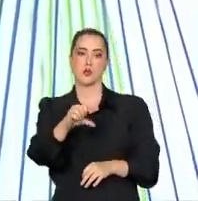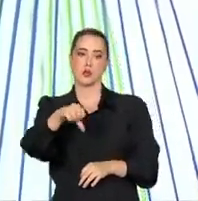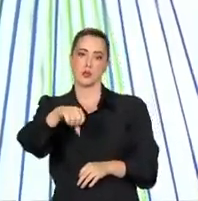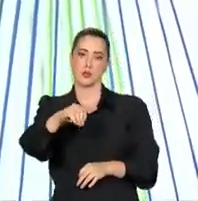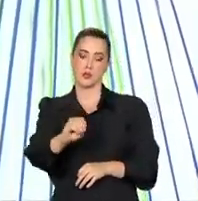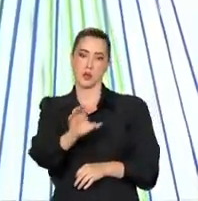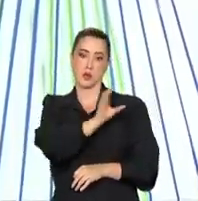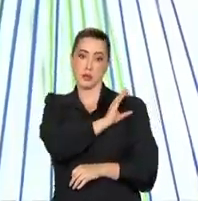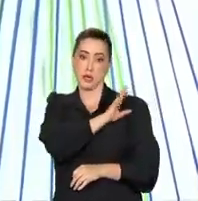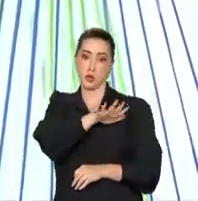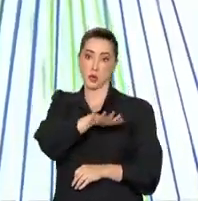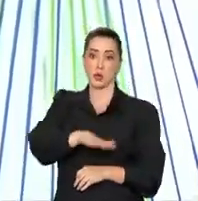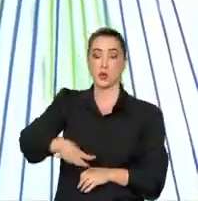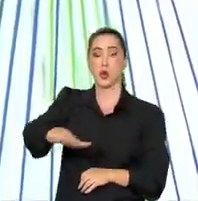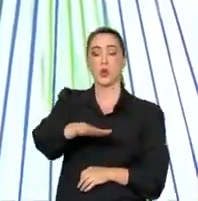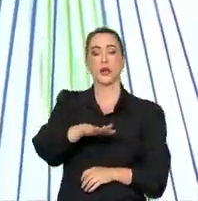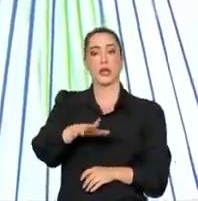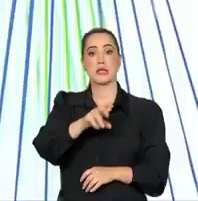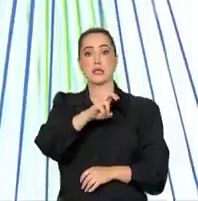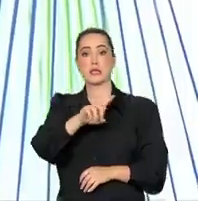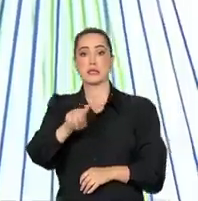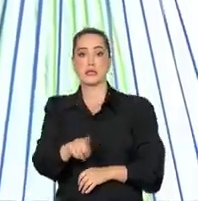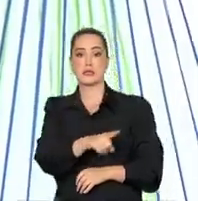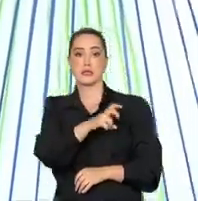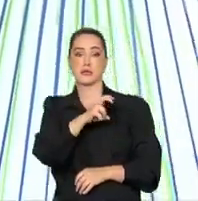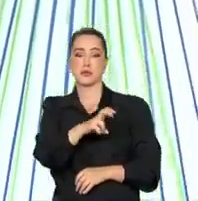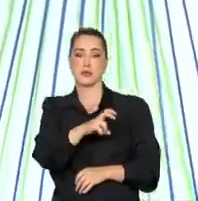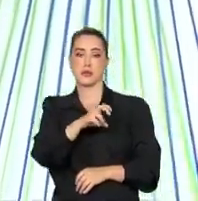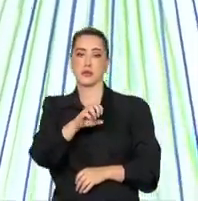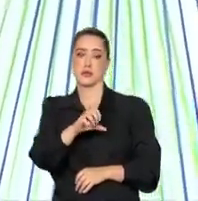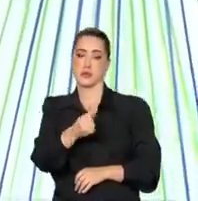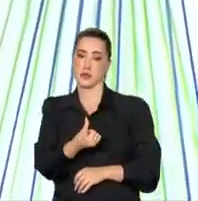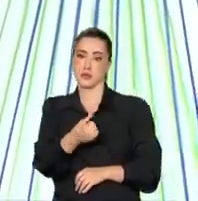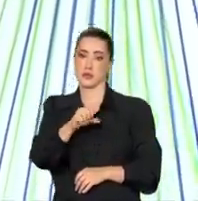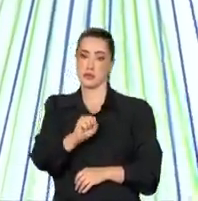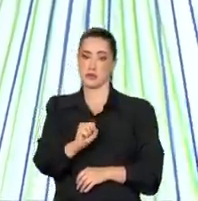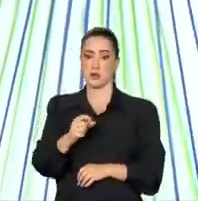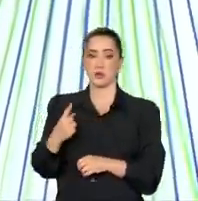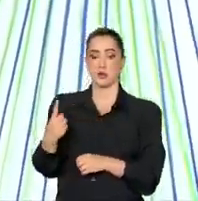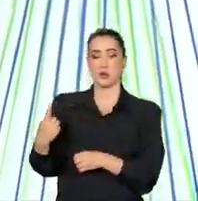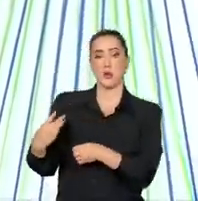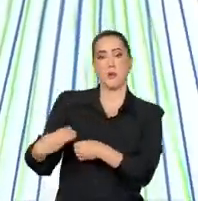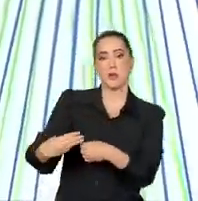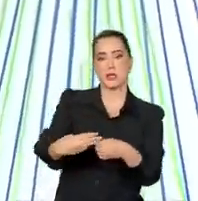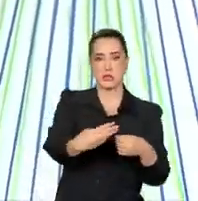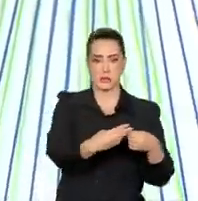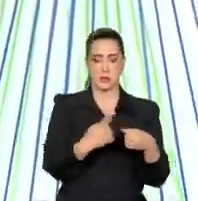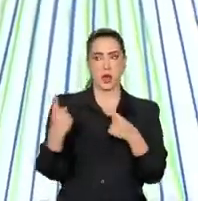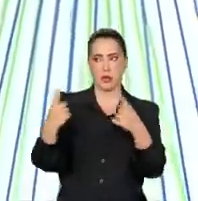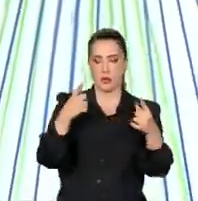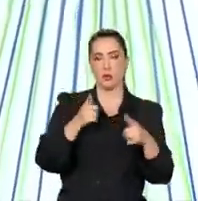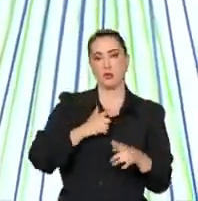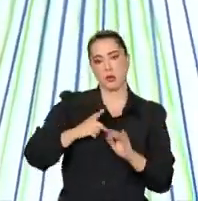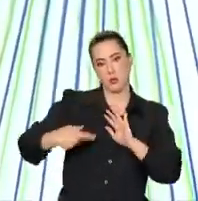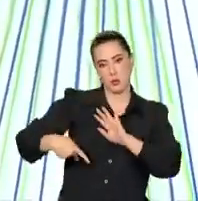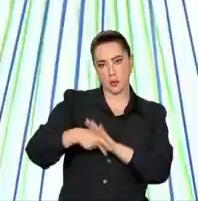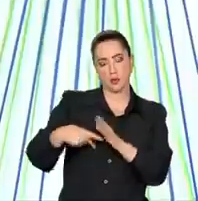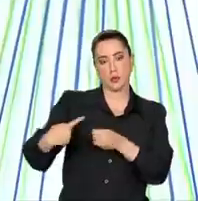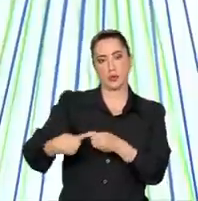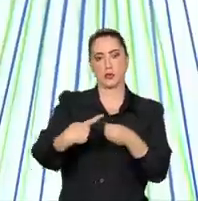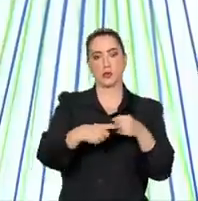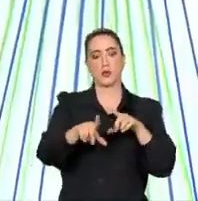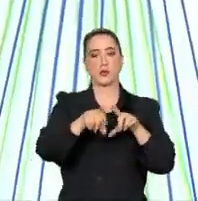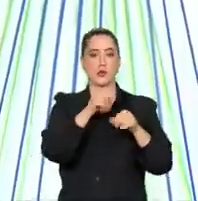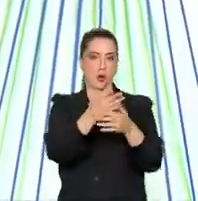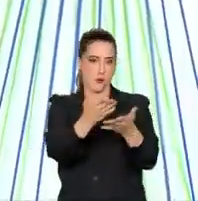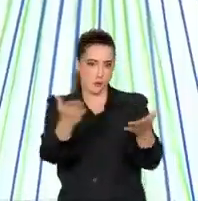coordenadores regionais e 5.568 coordenadores. Cada município também terá um coordenador municipal. E isso quem define